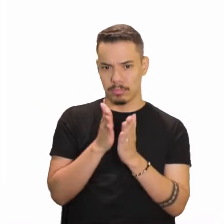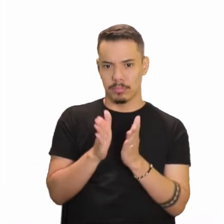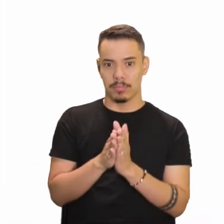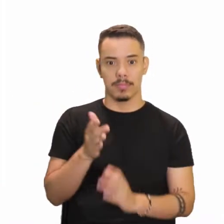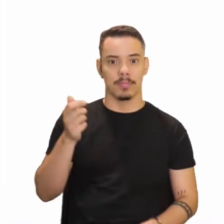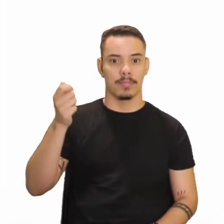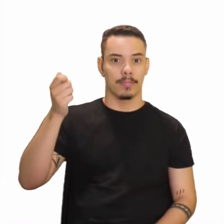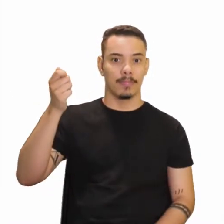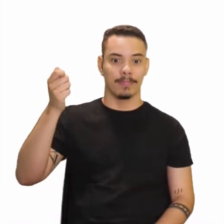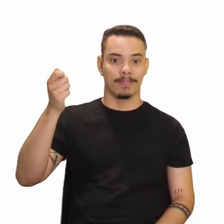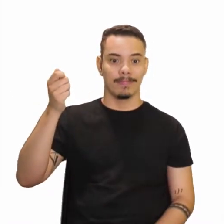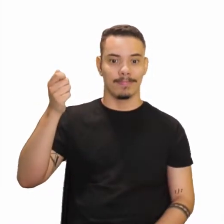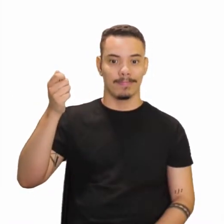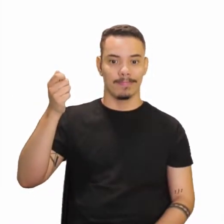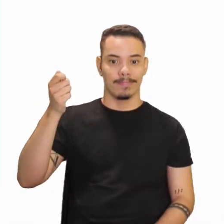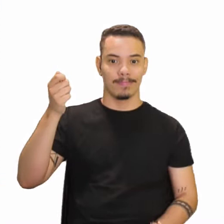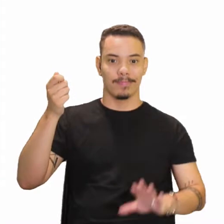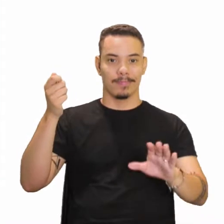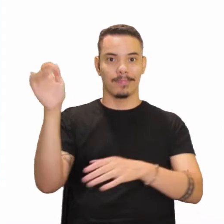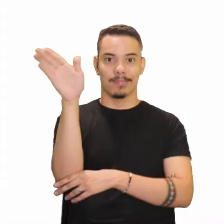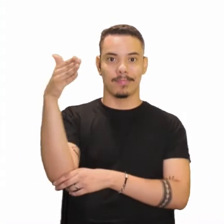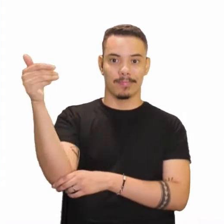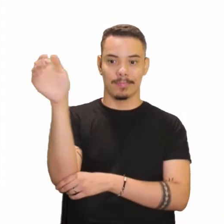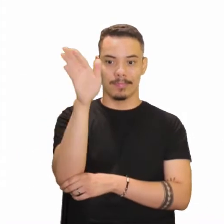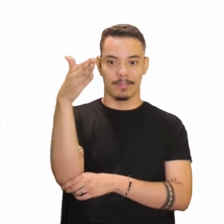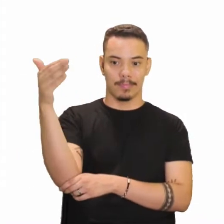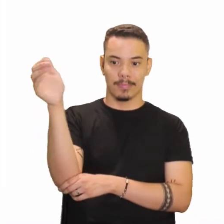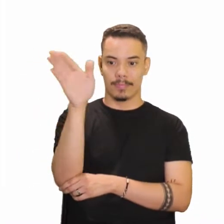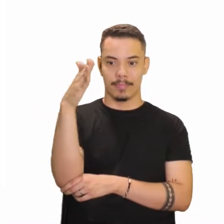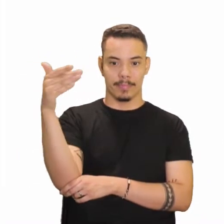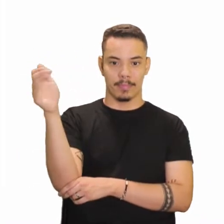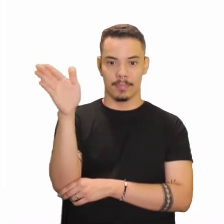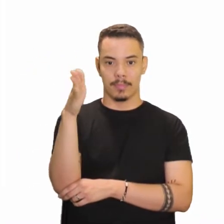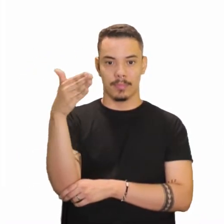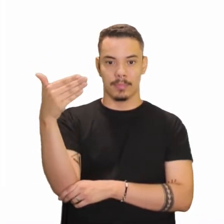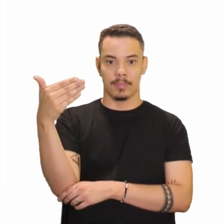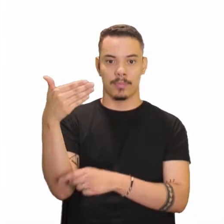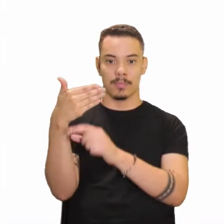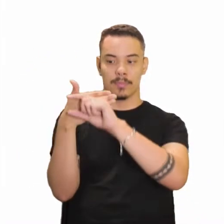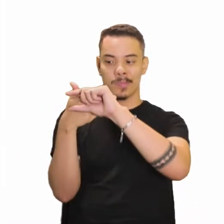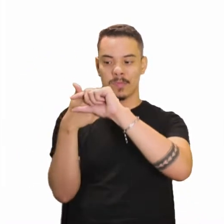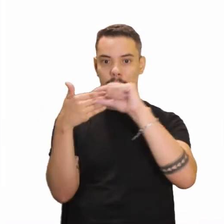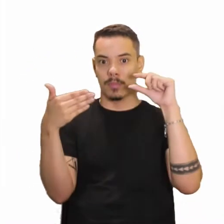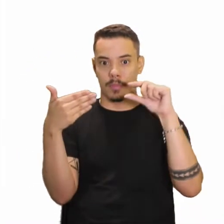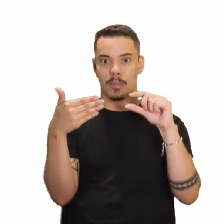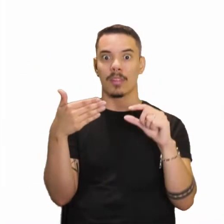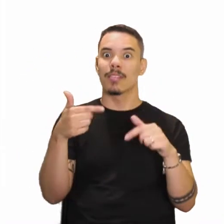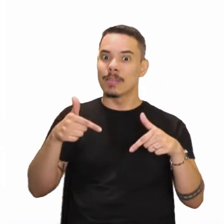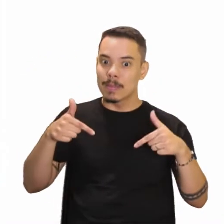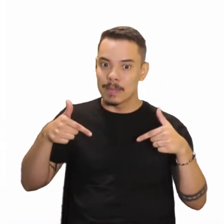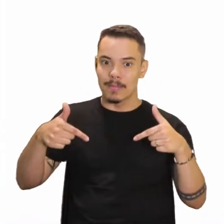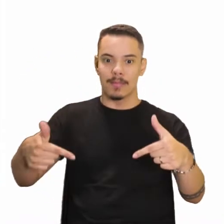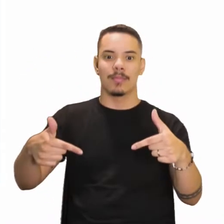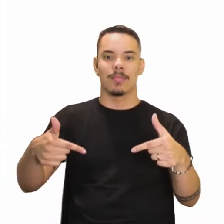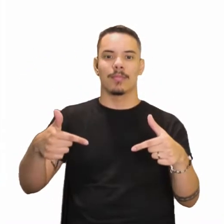né do Brasil uma bandeira e tá escrito assim Avante seleção que